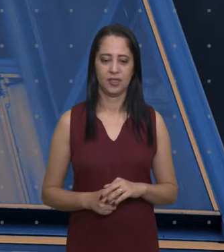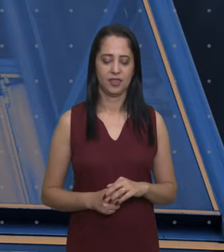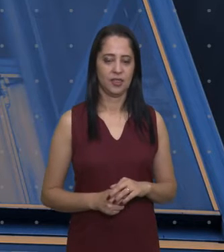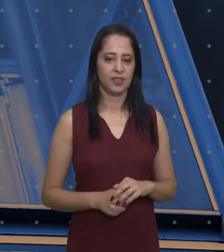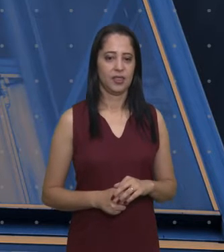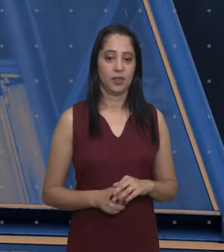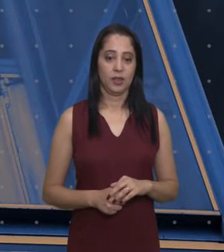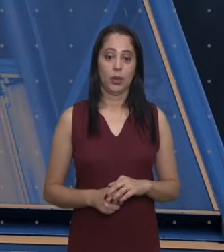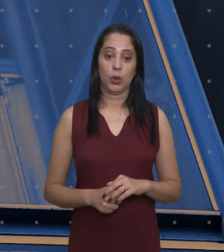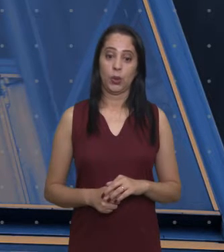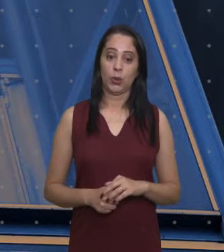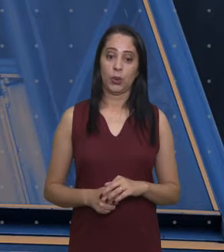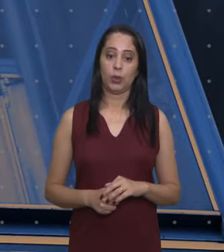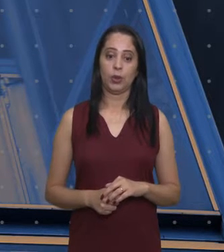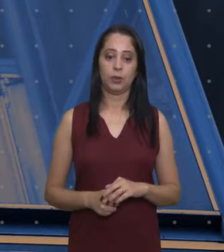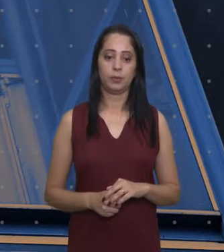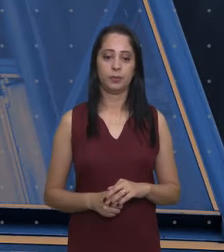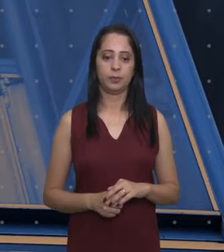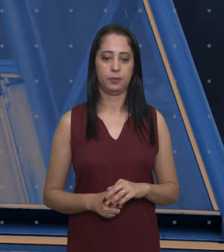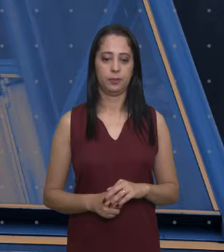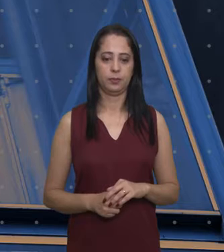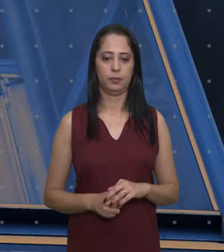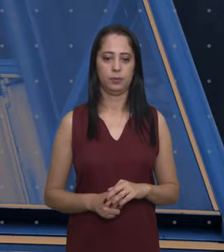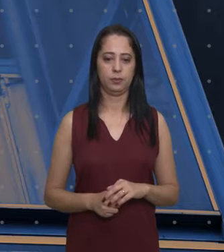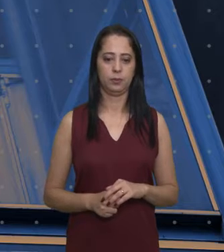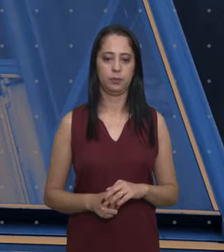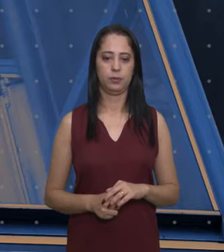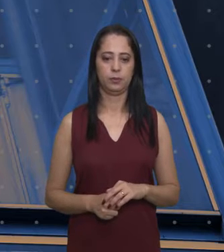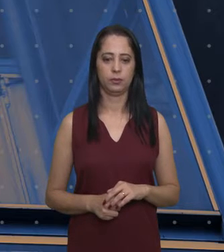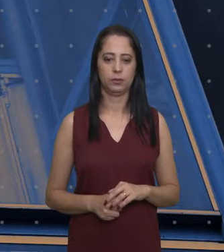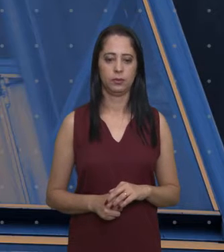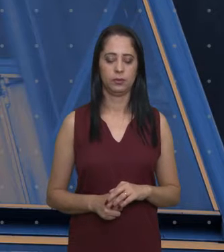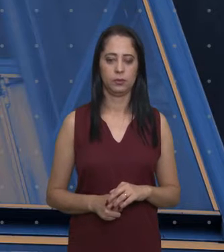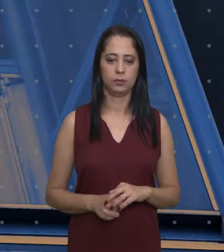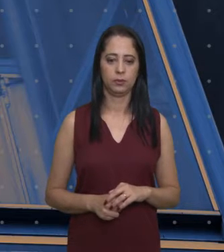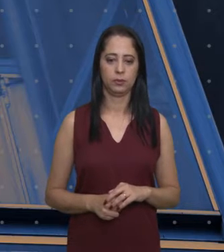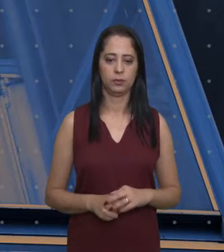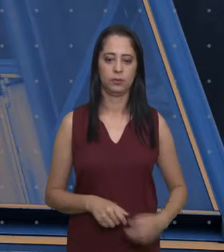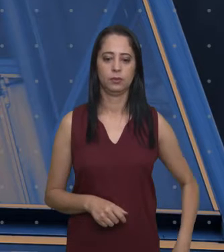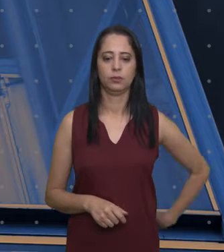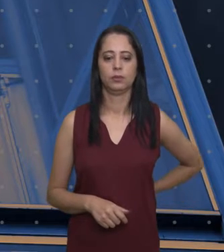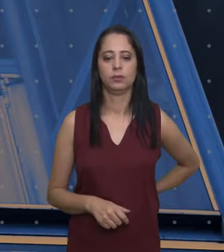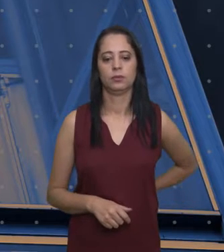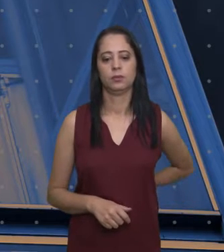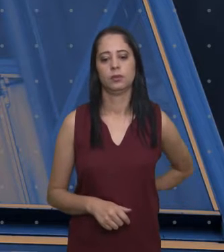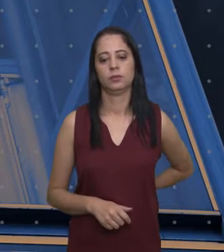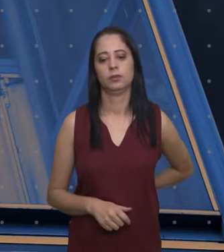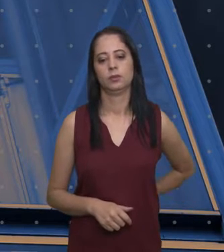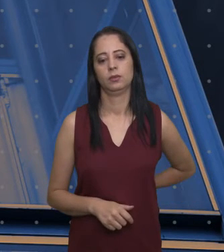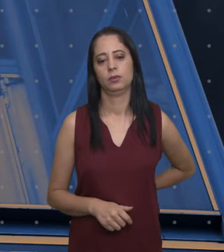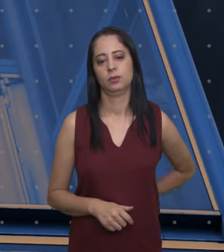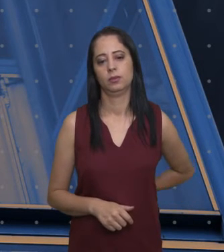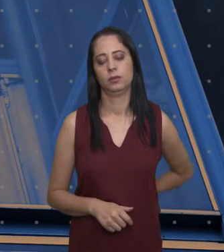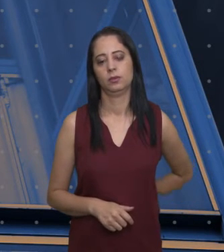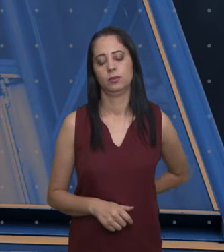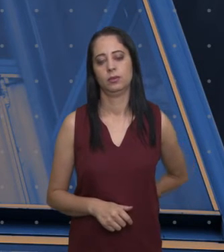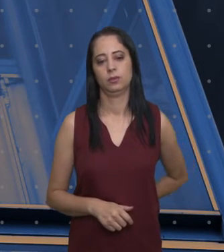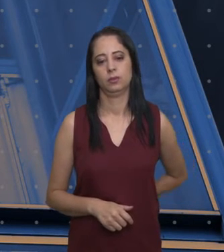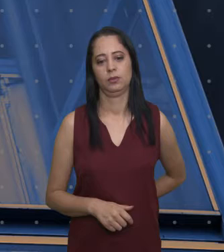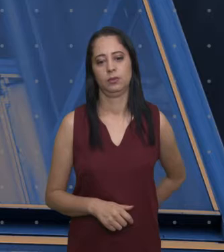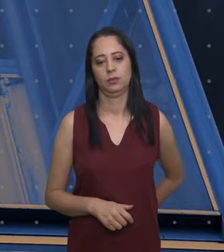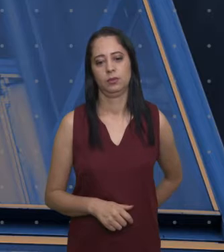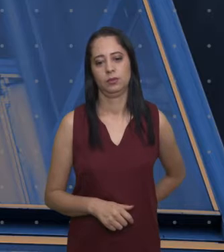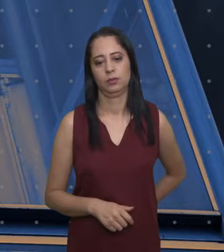atendente, refratarista, saladeira, soldador TIG-ER, supervisor logístico, técnico